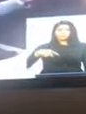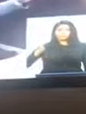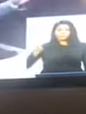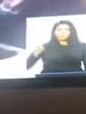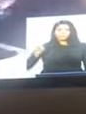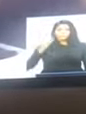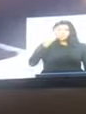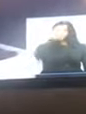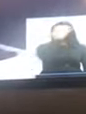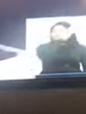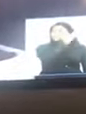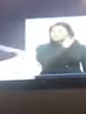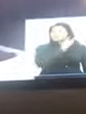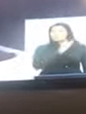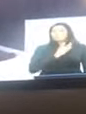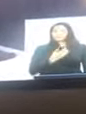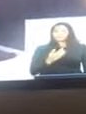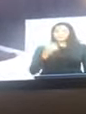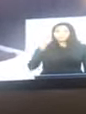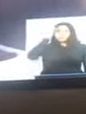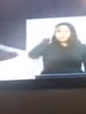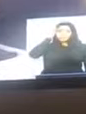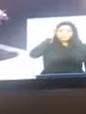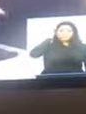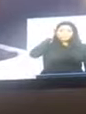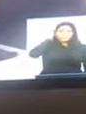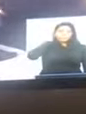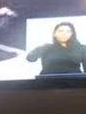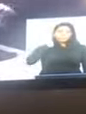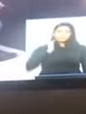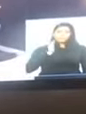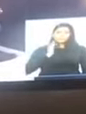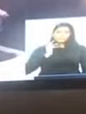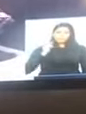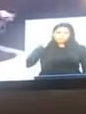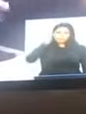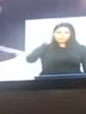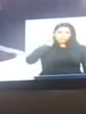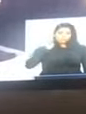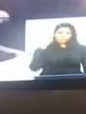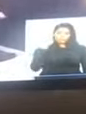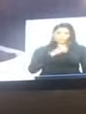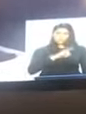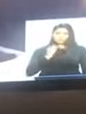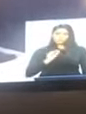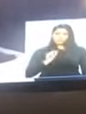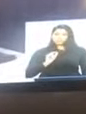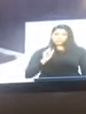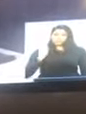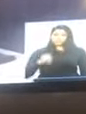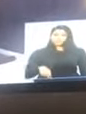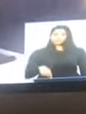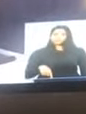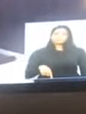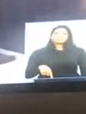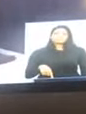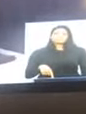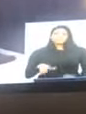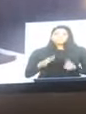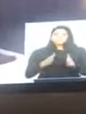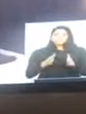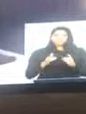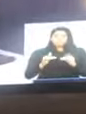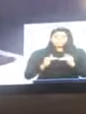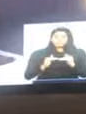ao fazer a drenagem do governo do estado, todas as demais vias do Porto das Dunas será,